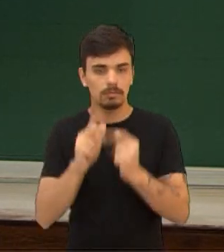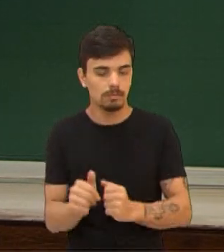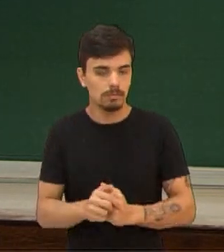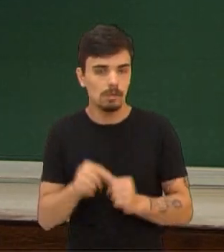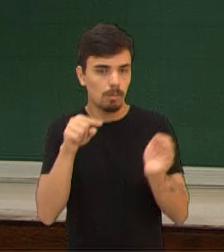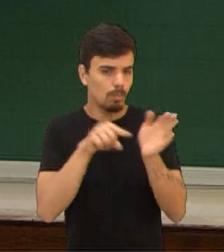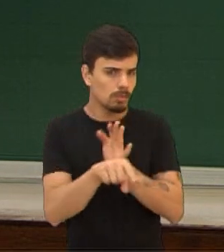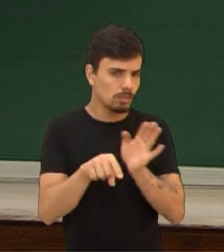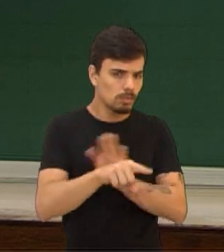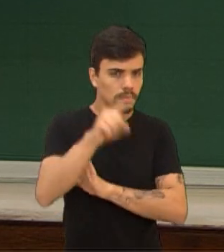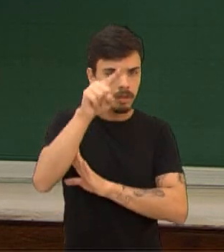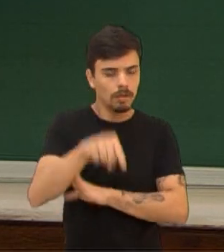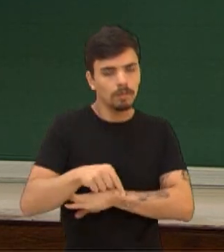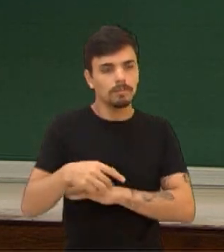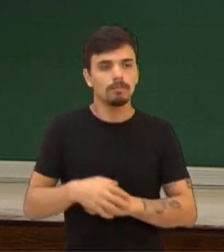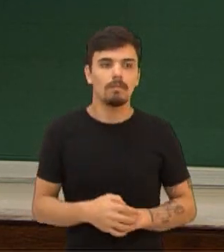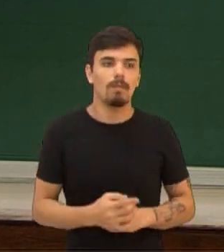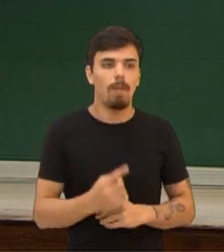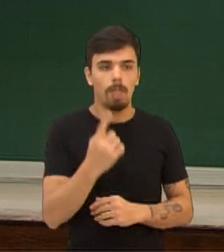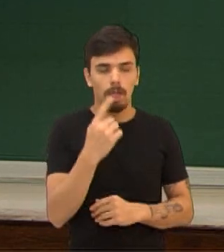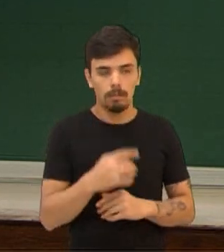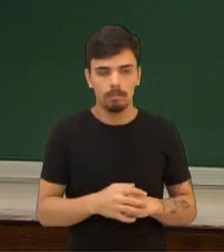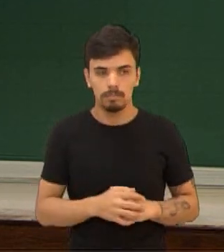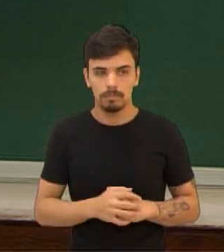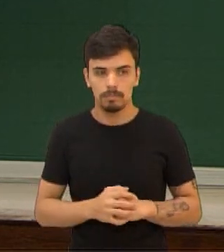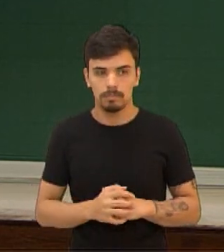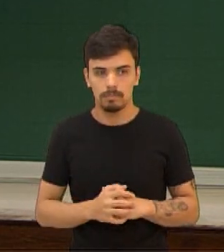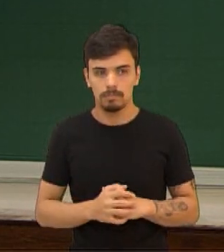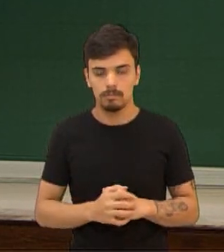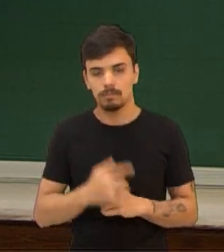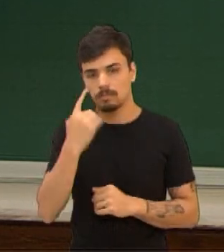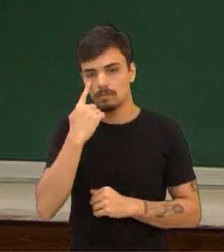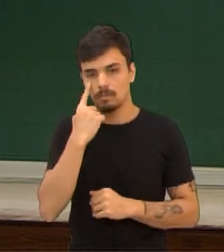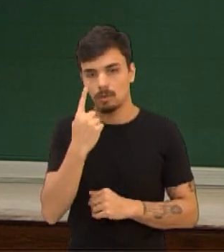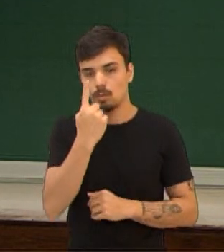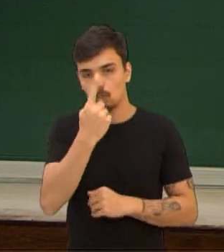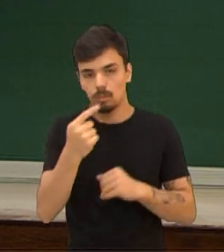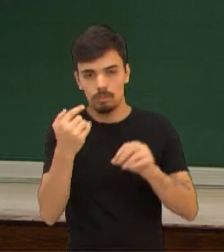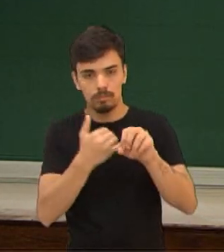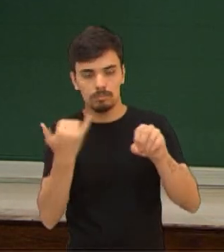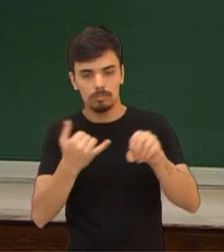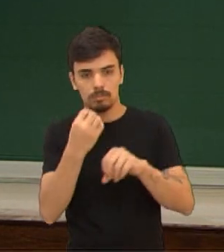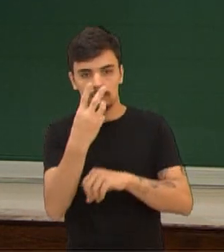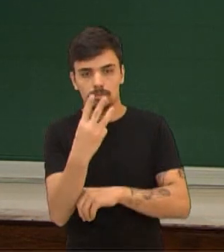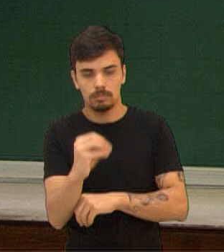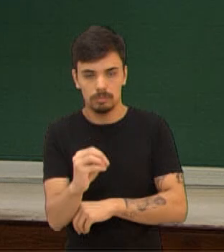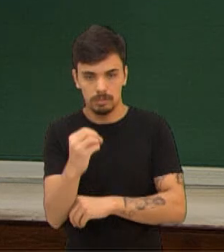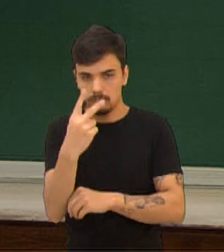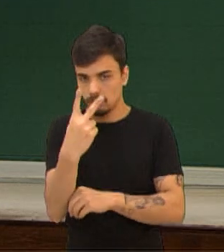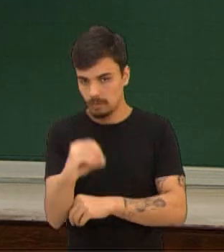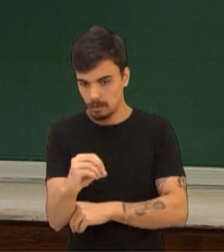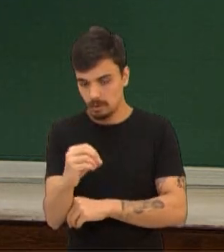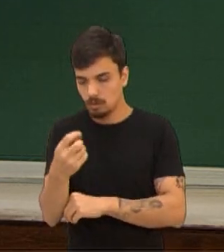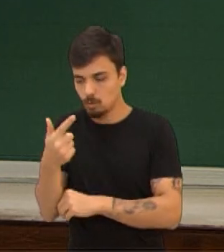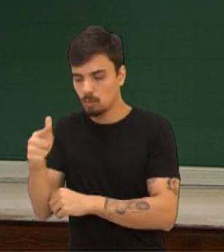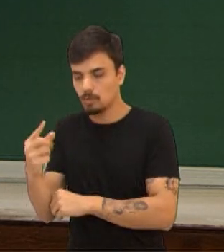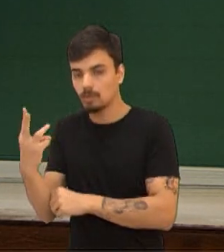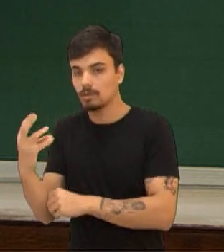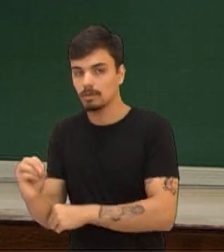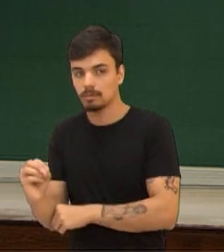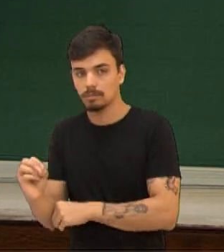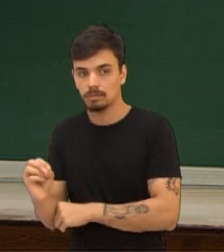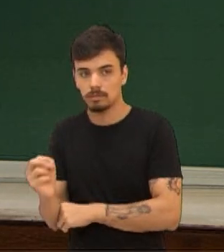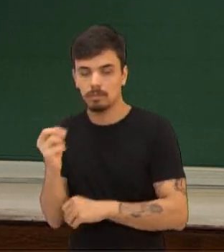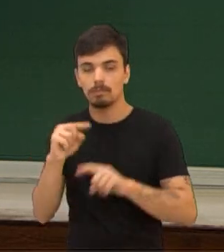seguinte, um dos capacitores é 20 microfarad, o segundo 30 microfarad. A pergunta